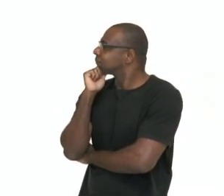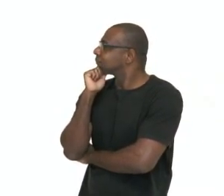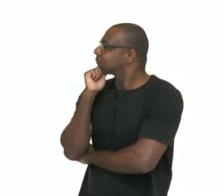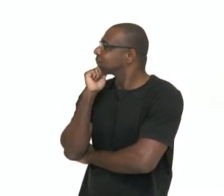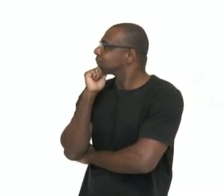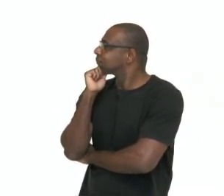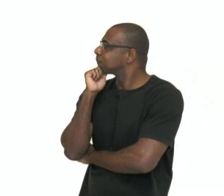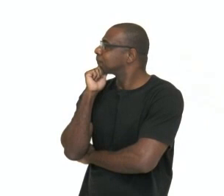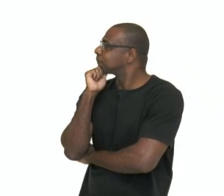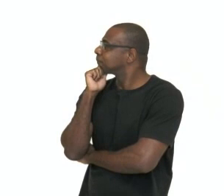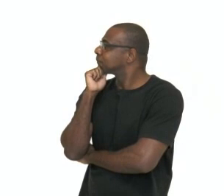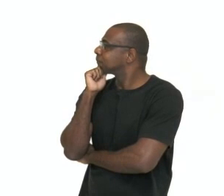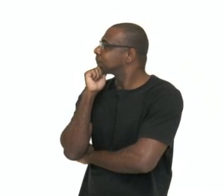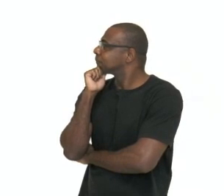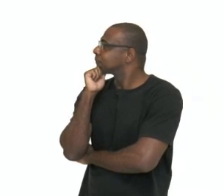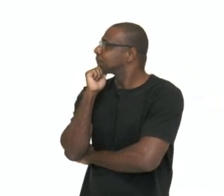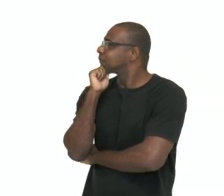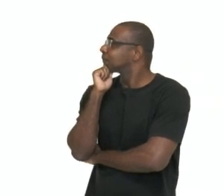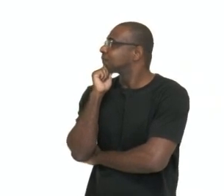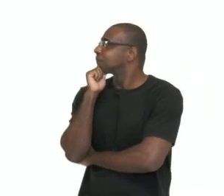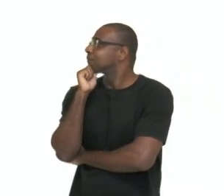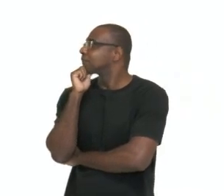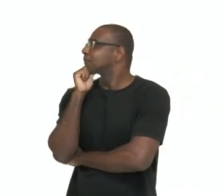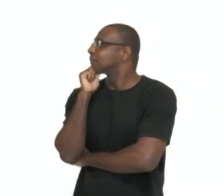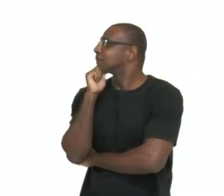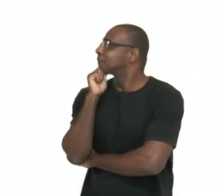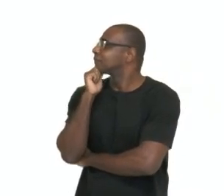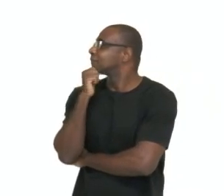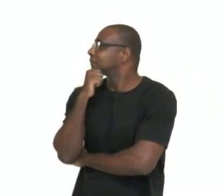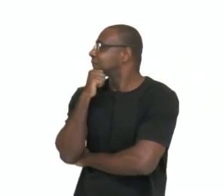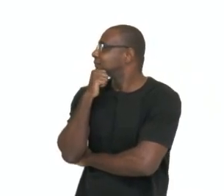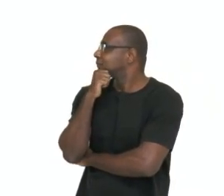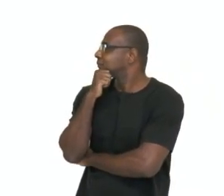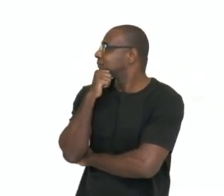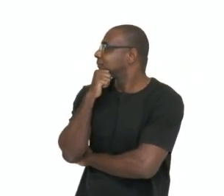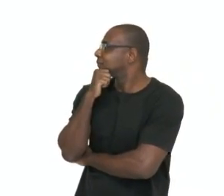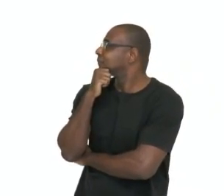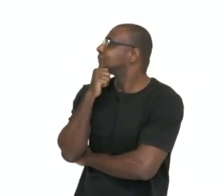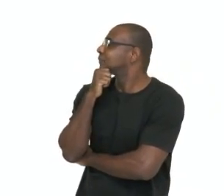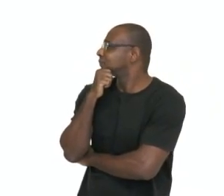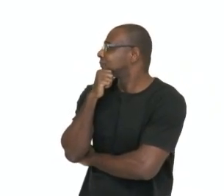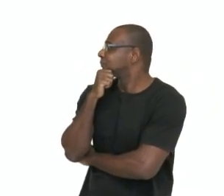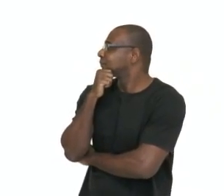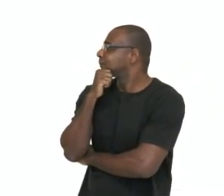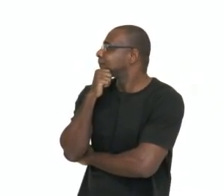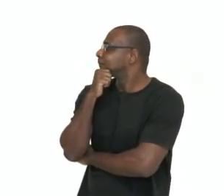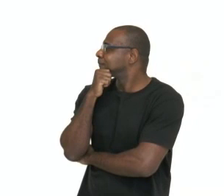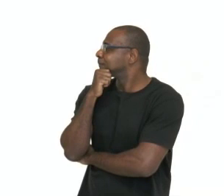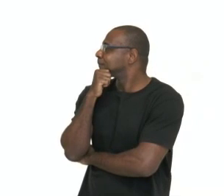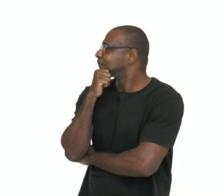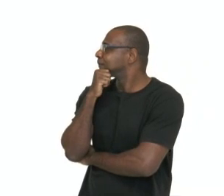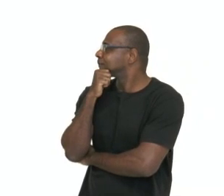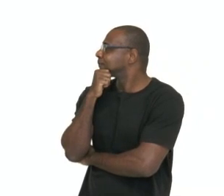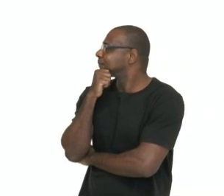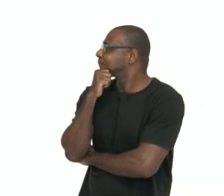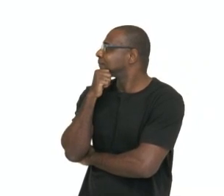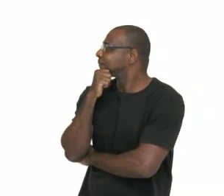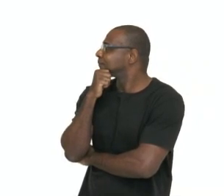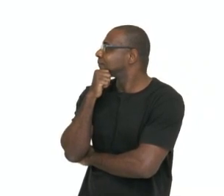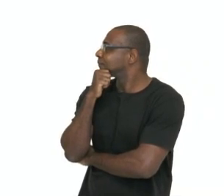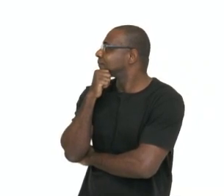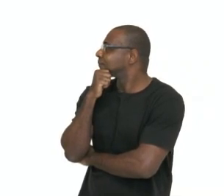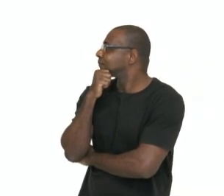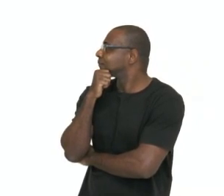coração pensativo. Chegando em casa, não comecei a ler. Fingia que não o